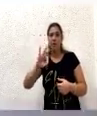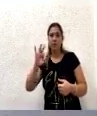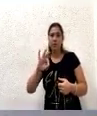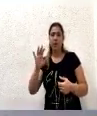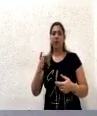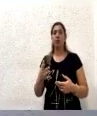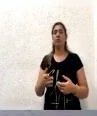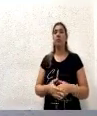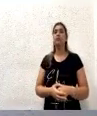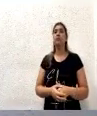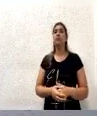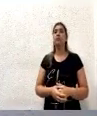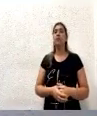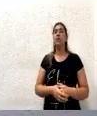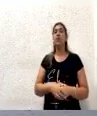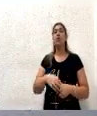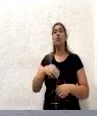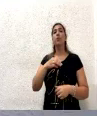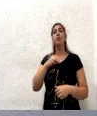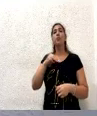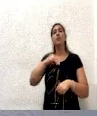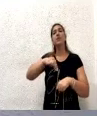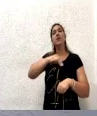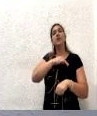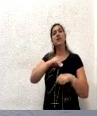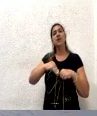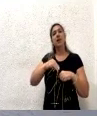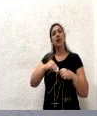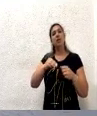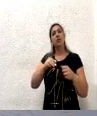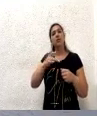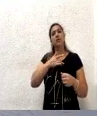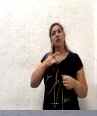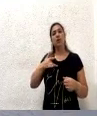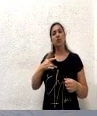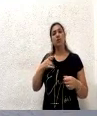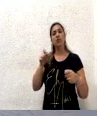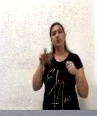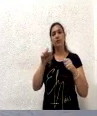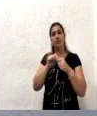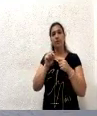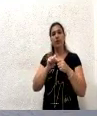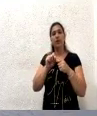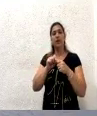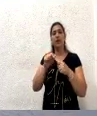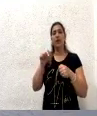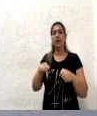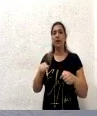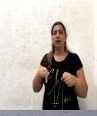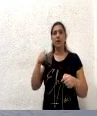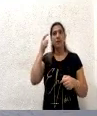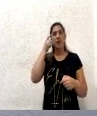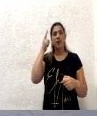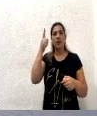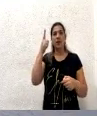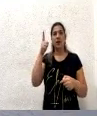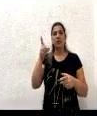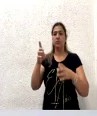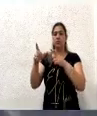foi o critério que o Ministério da Saúde adotou? Ele pegou no Brasil os municípios que tiveram